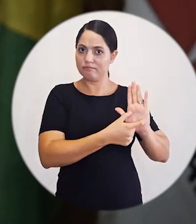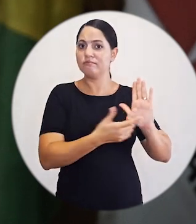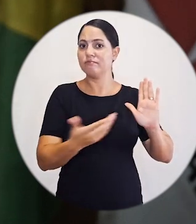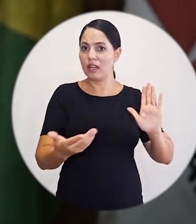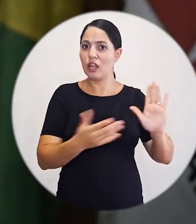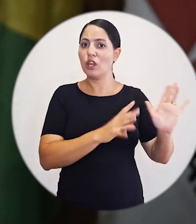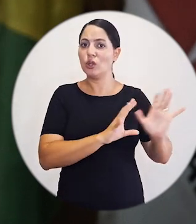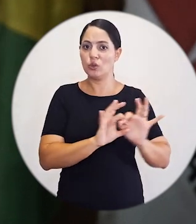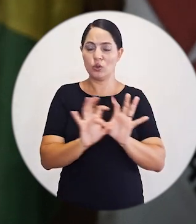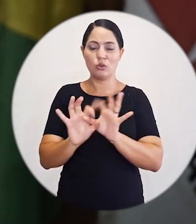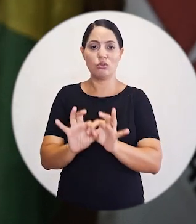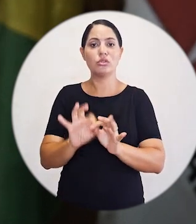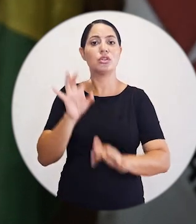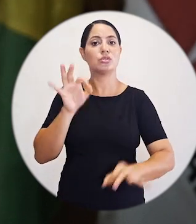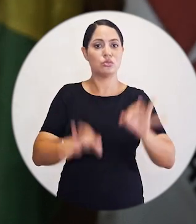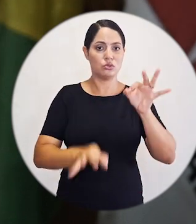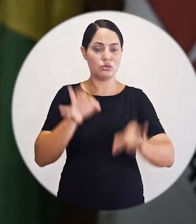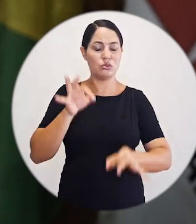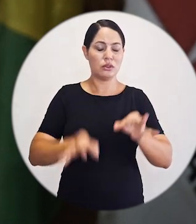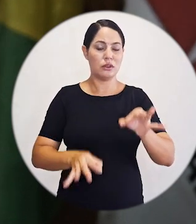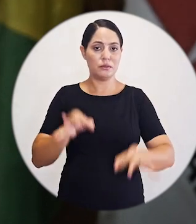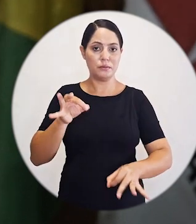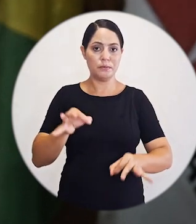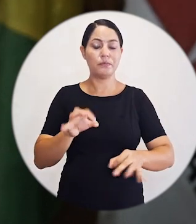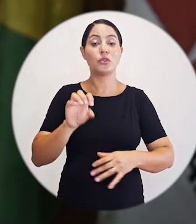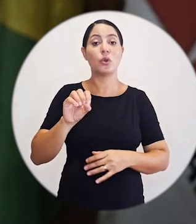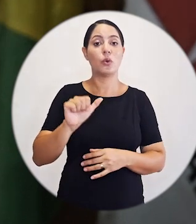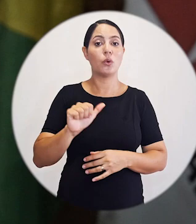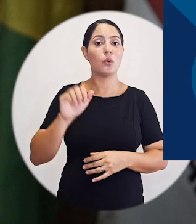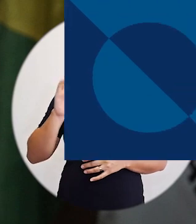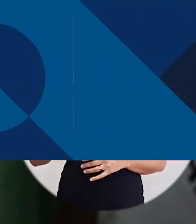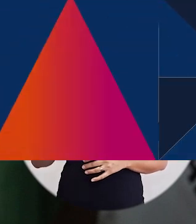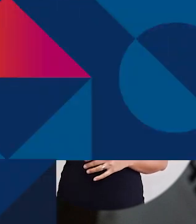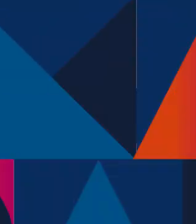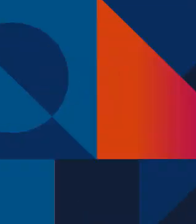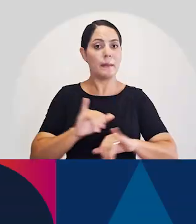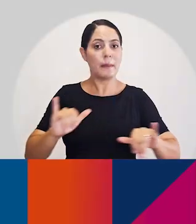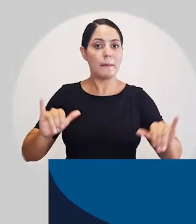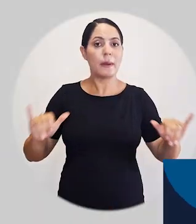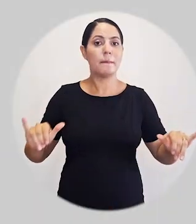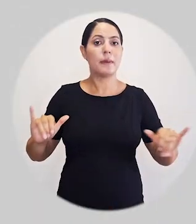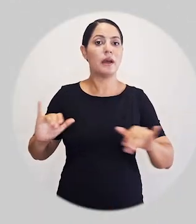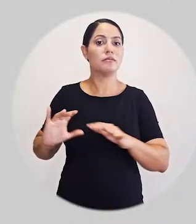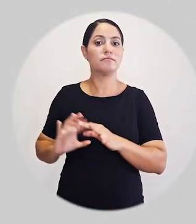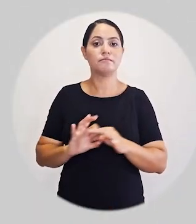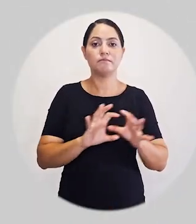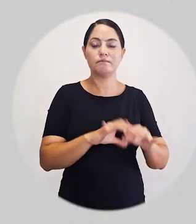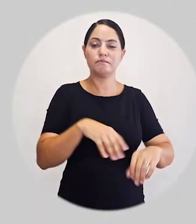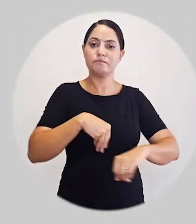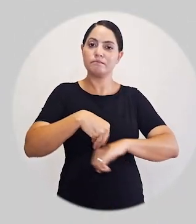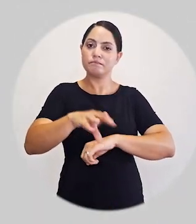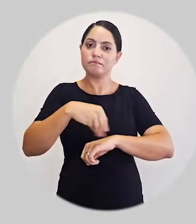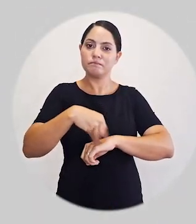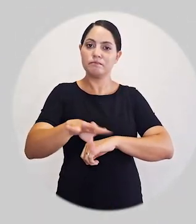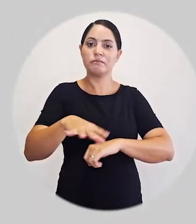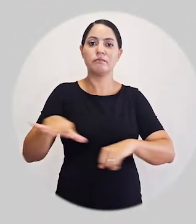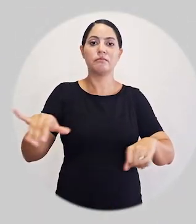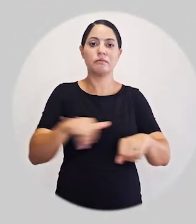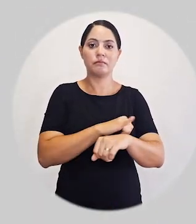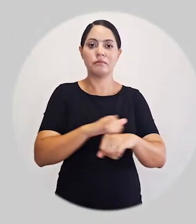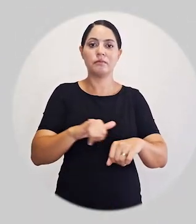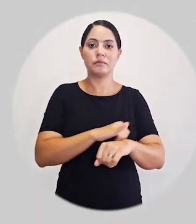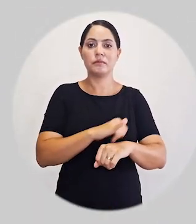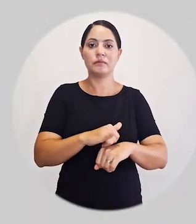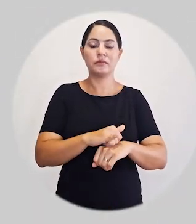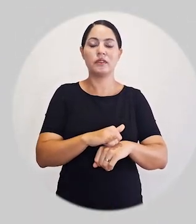inteligência artificial generativa na prática jurídica, a OAB Nacional divulgou a versão consolidada das recomendações